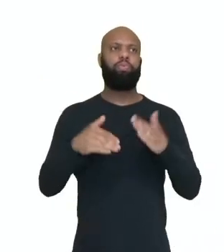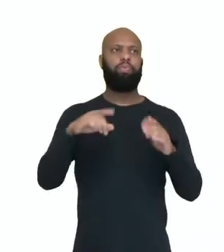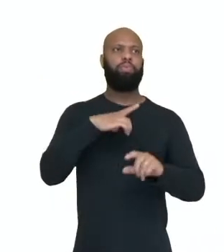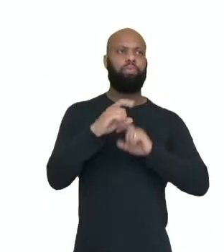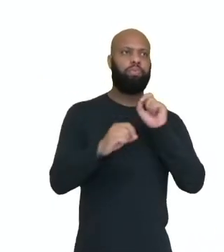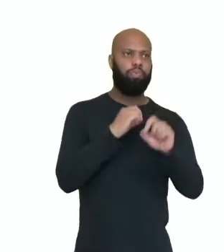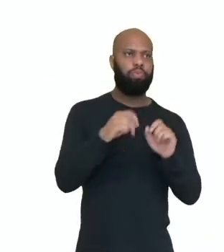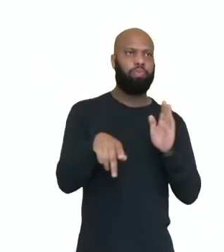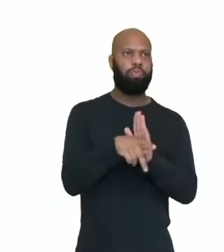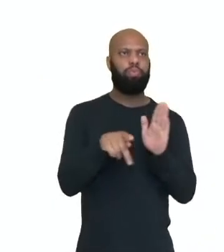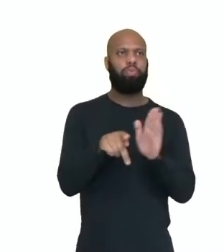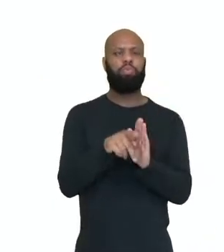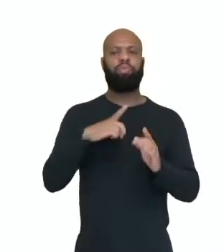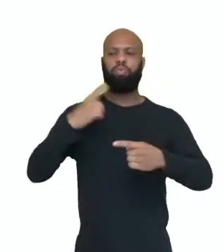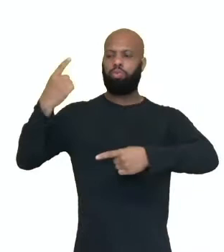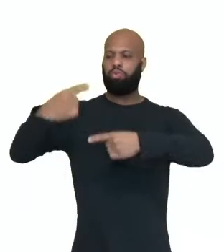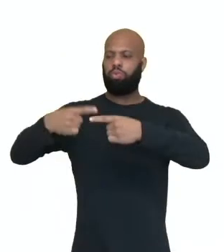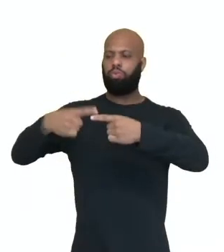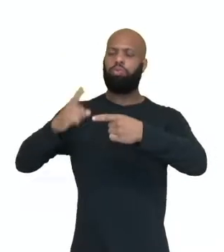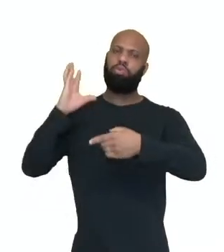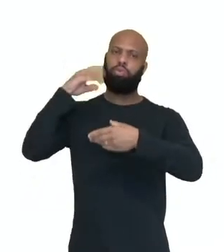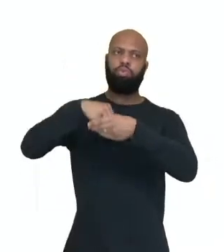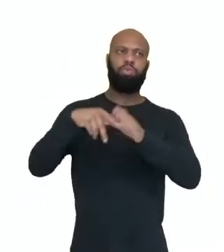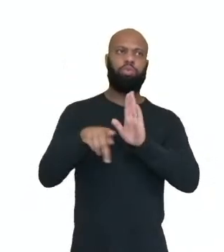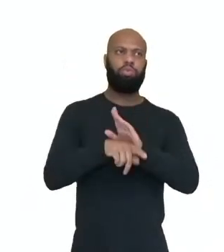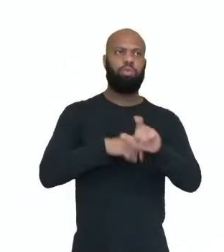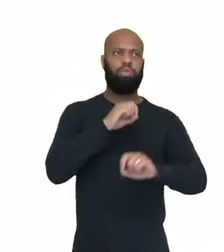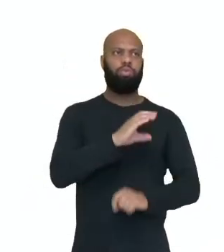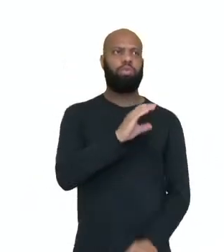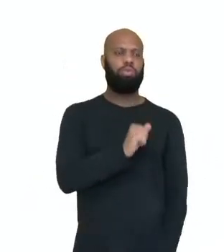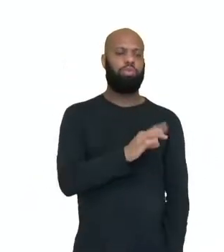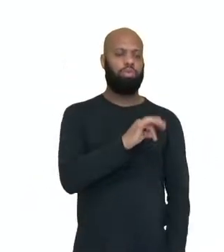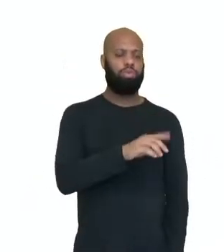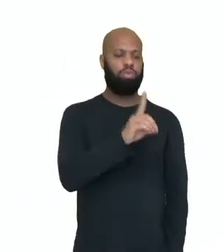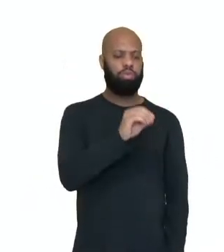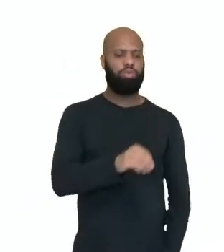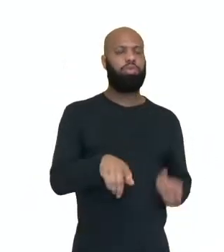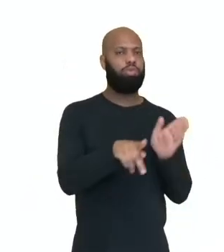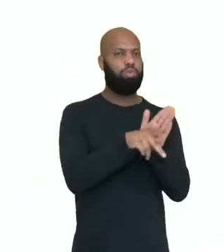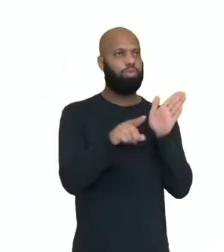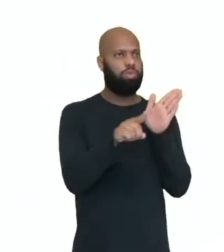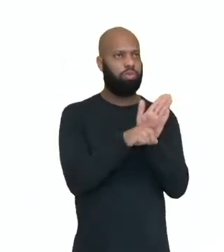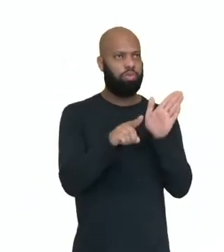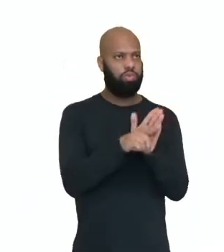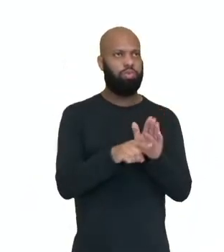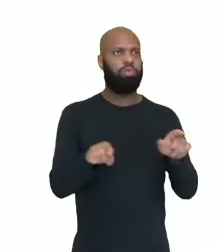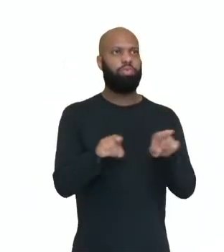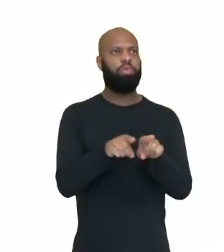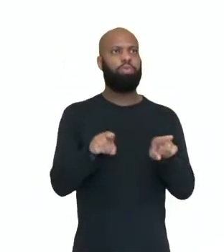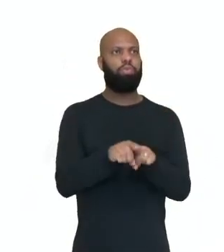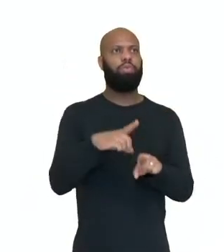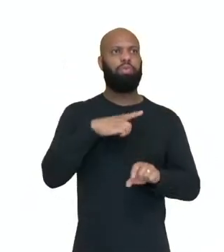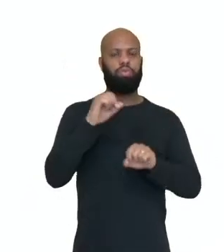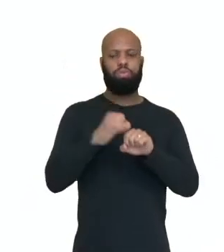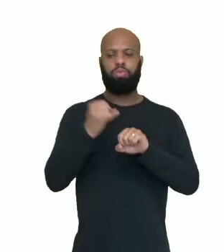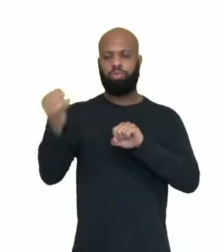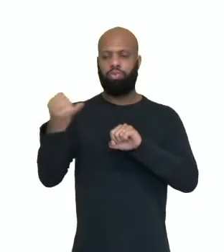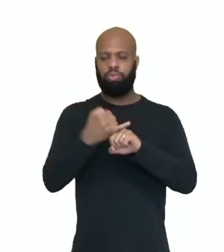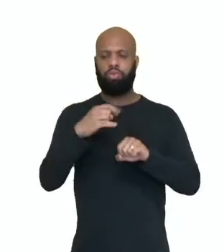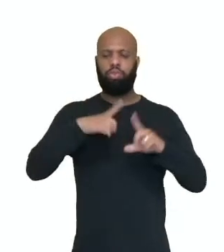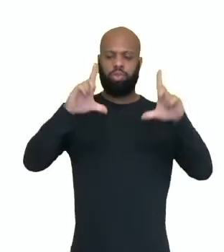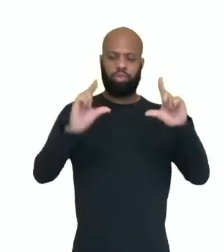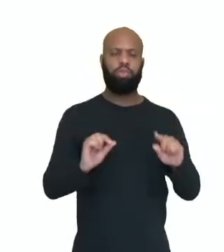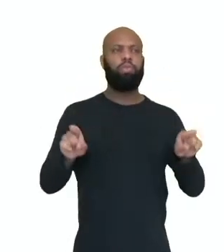parte do circuito interno, a gente tem o cátodo, que é o polo negativo, o cátion sofre a redução e ocorre